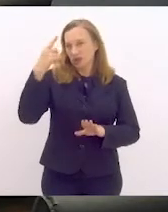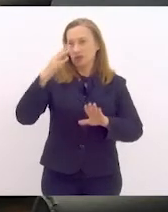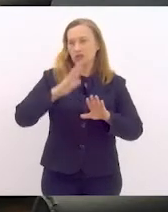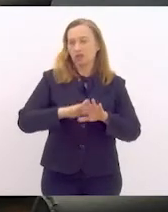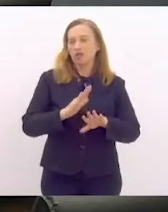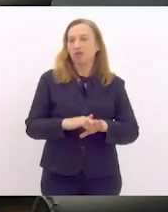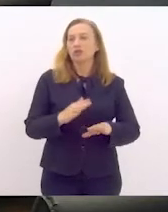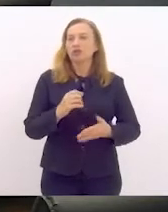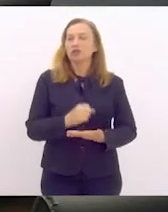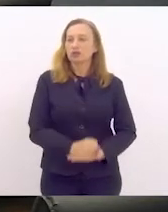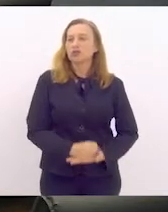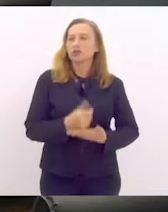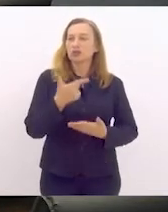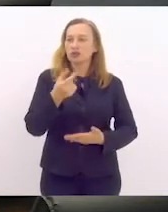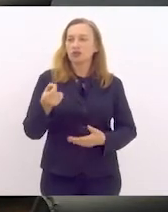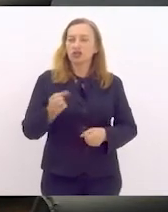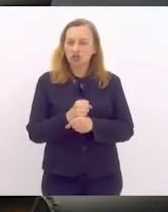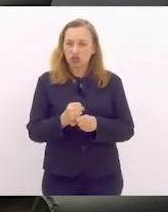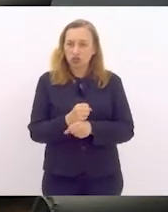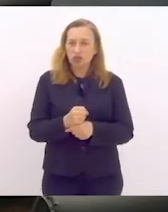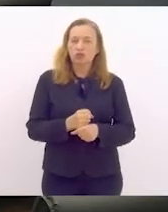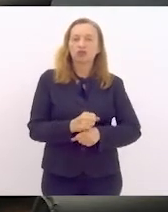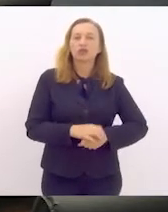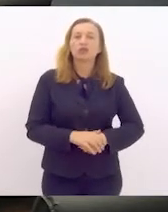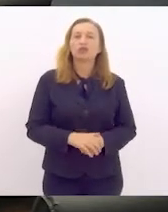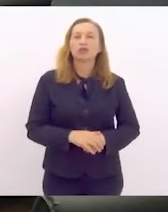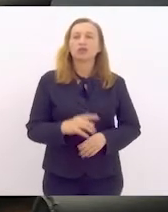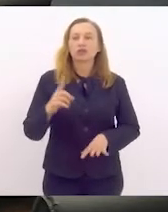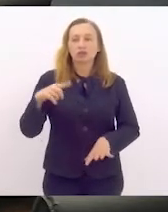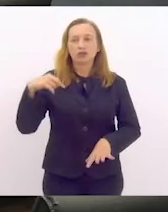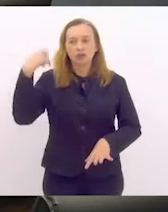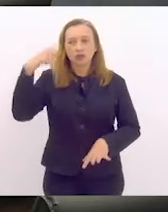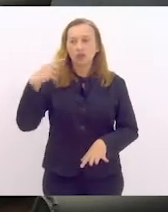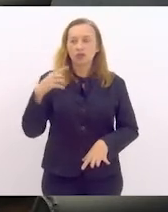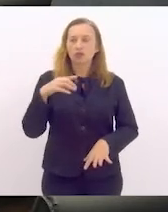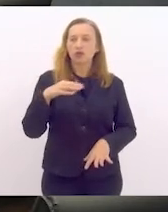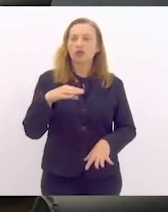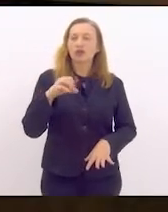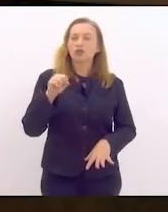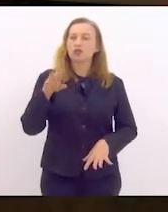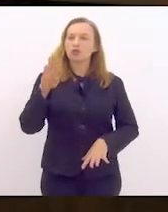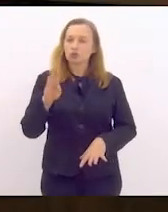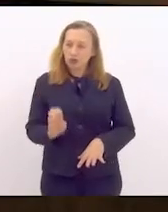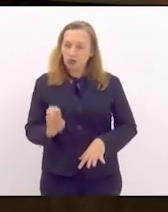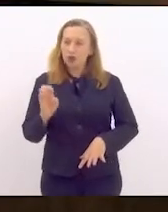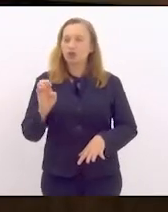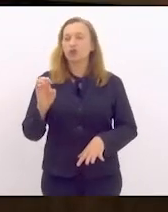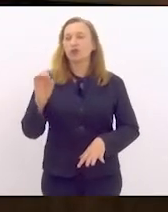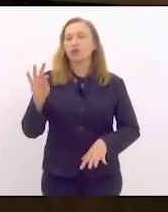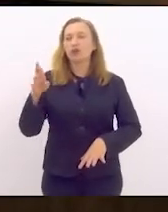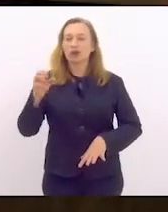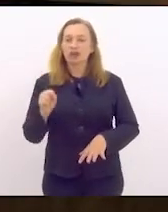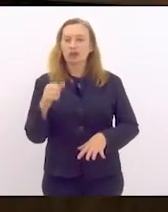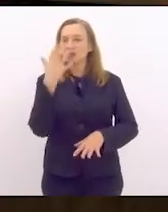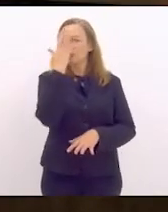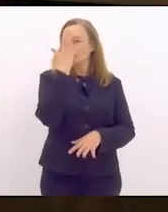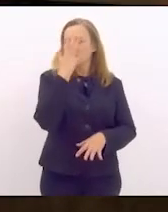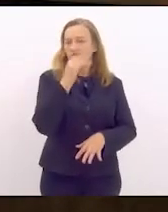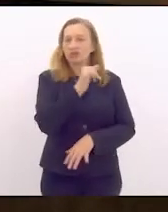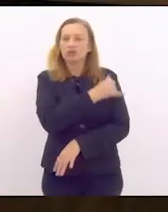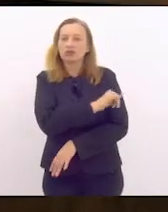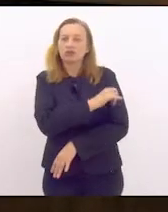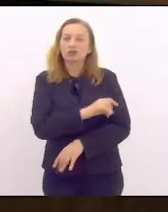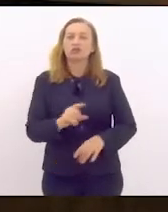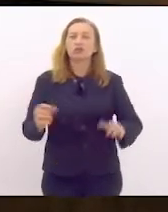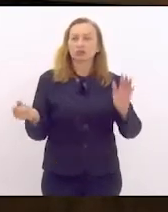que sustentam há 20 anos, até mais, há mais de 20 anos, o Loucura Suburbana, que é um marco da folia carioca, mas, ao mesmo tempo,